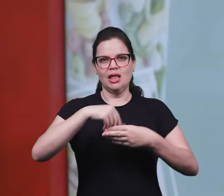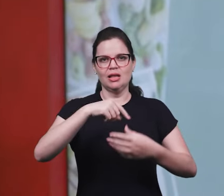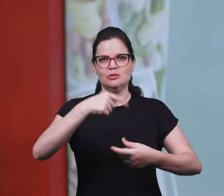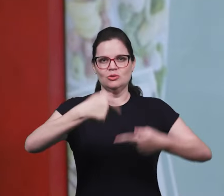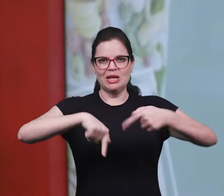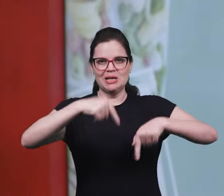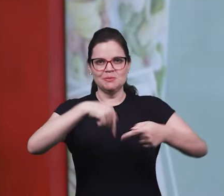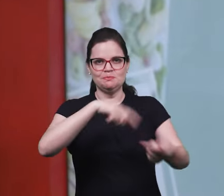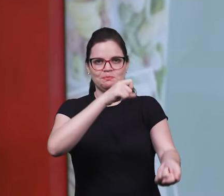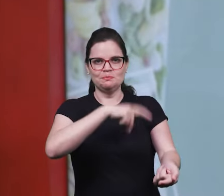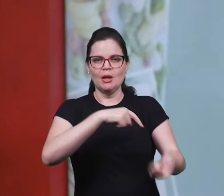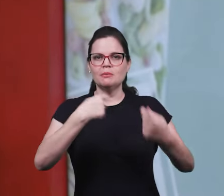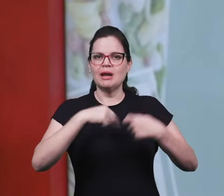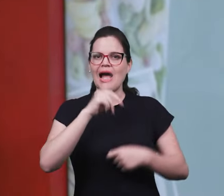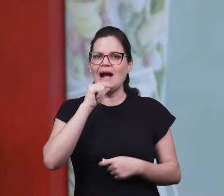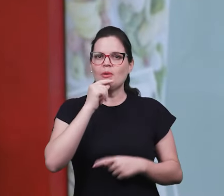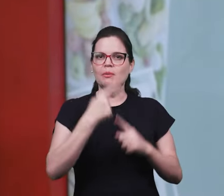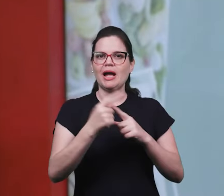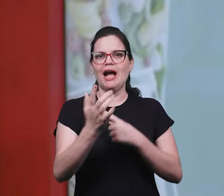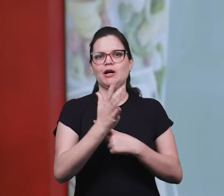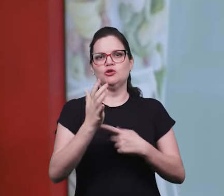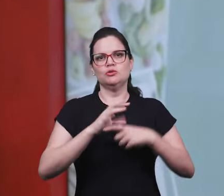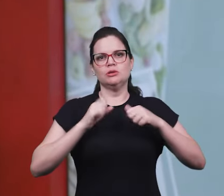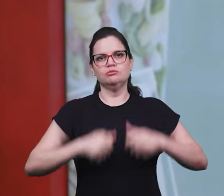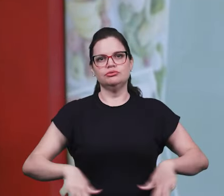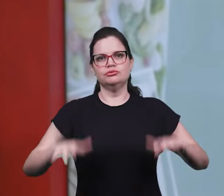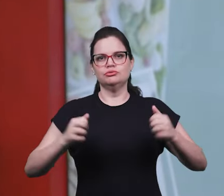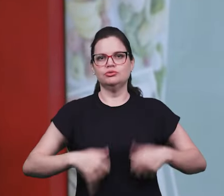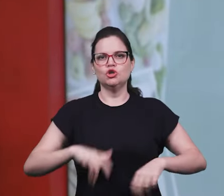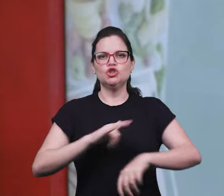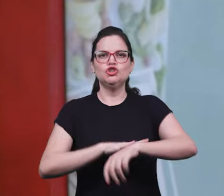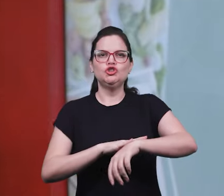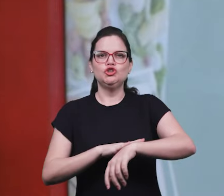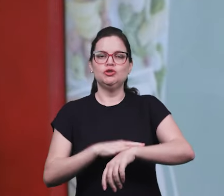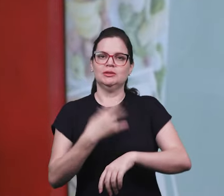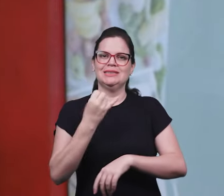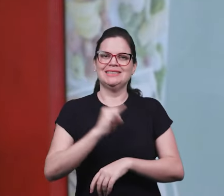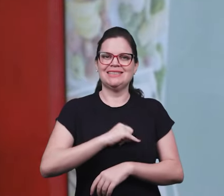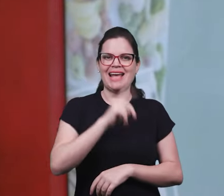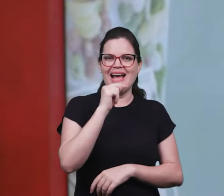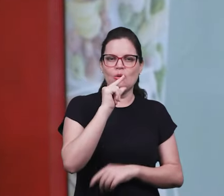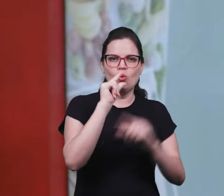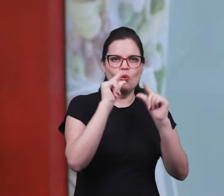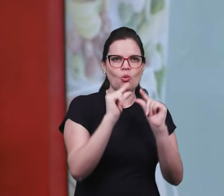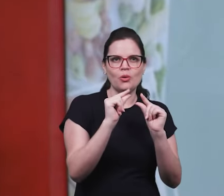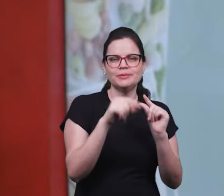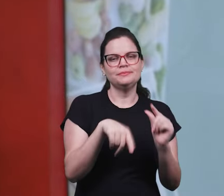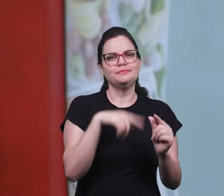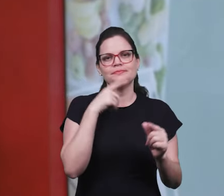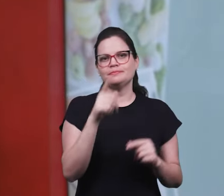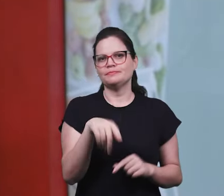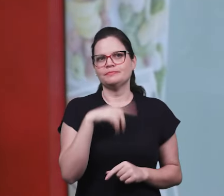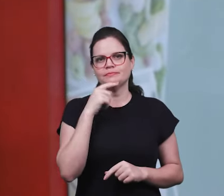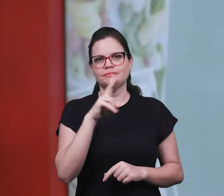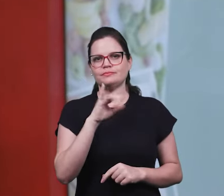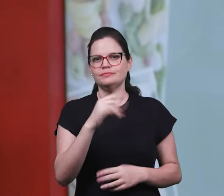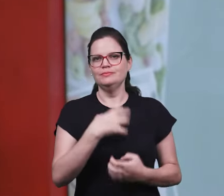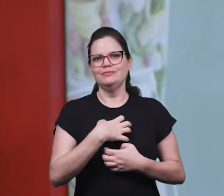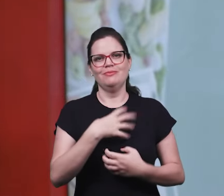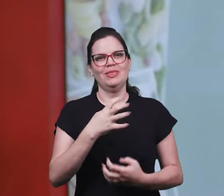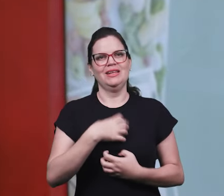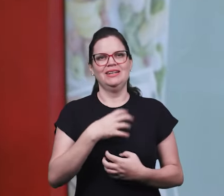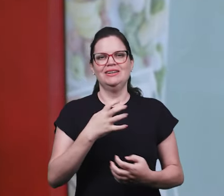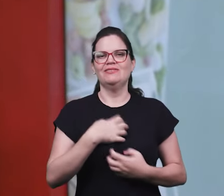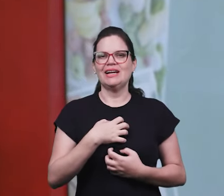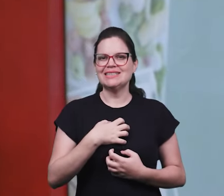hidratado de que entendeu isso desde o começo paciente que bebe pouca água que não atinge a quantidade suficiente que ele precisa é muito